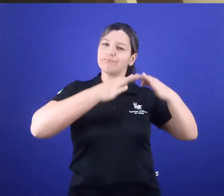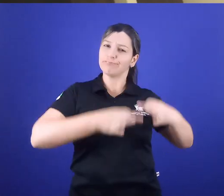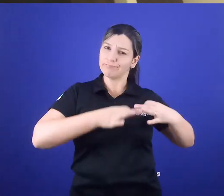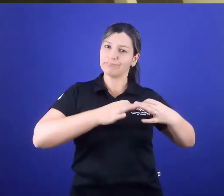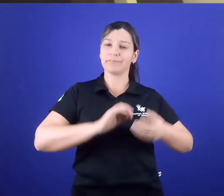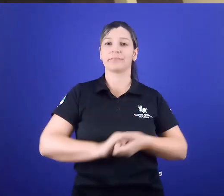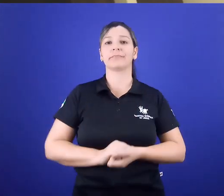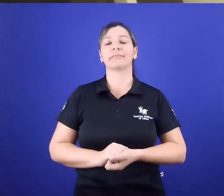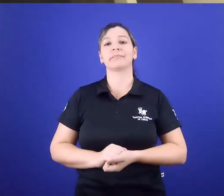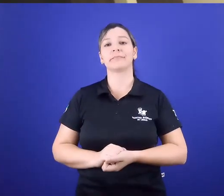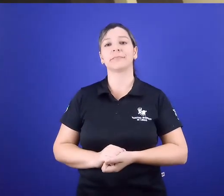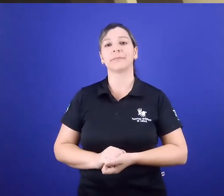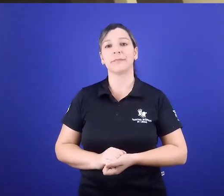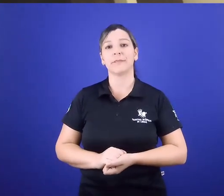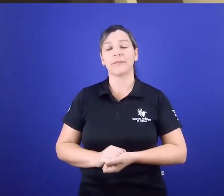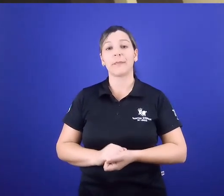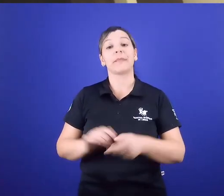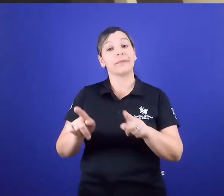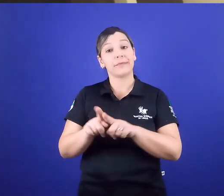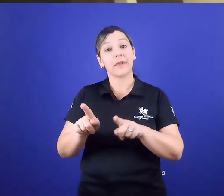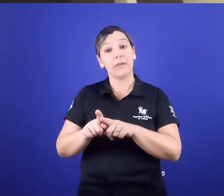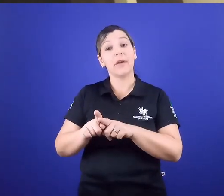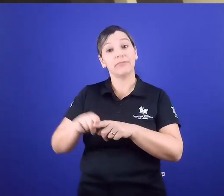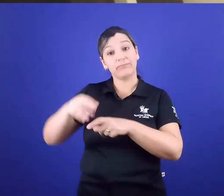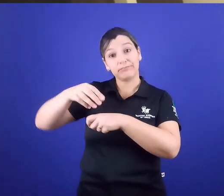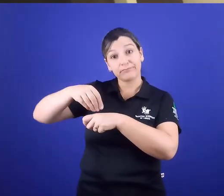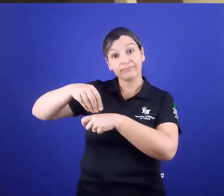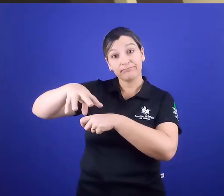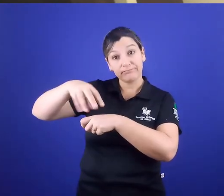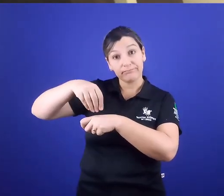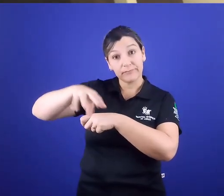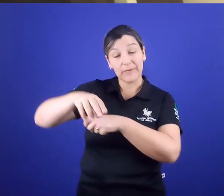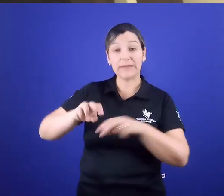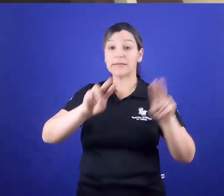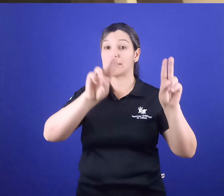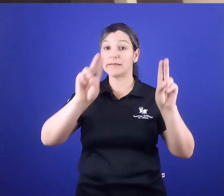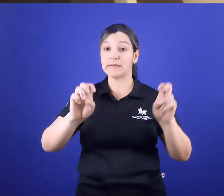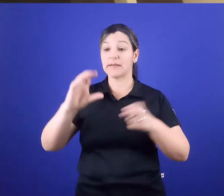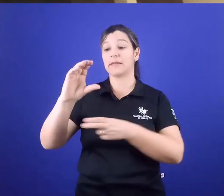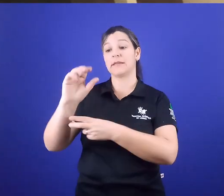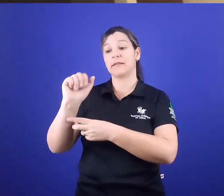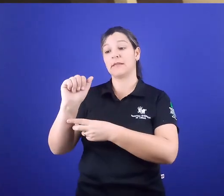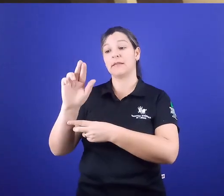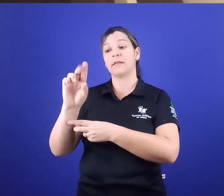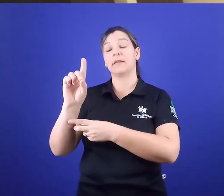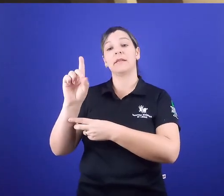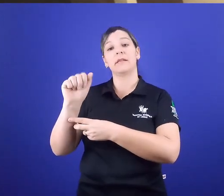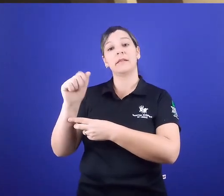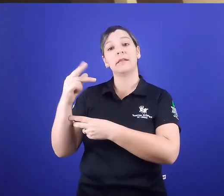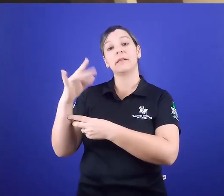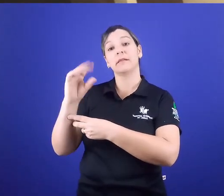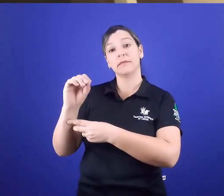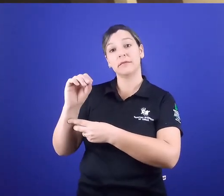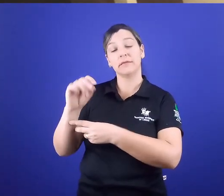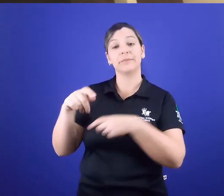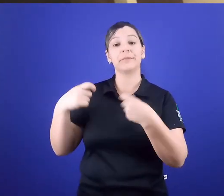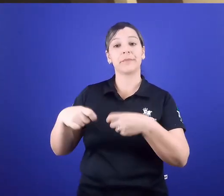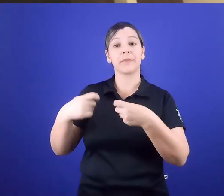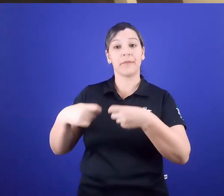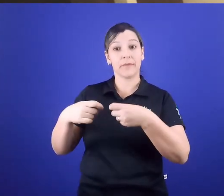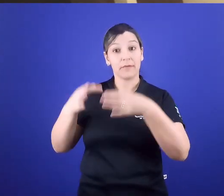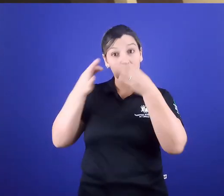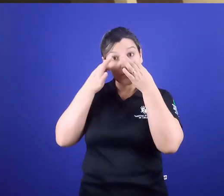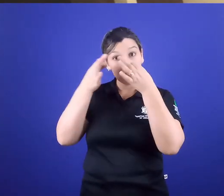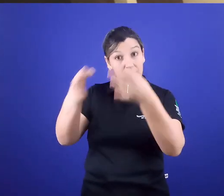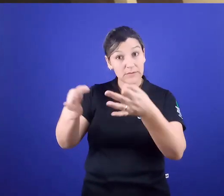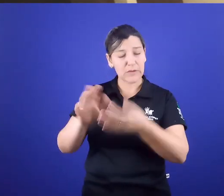aí, uma outra questão que eu queria falar para vocês também com relação ao cardápio, estejam sempre atentos em como